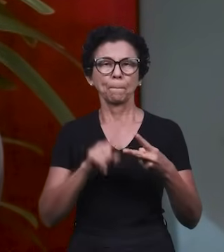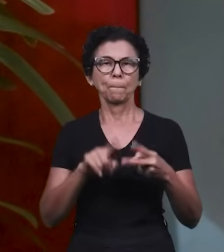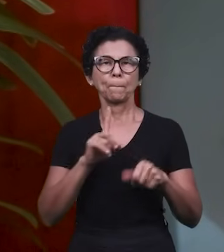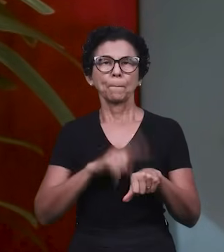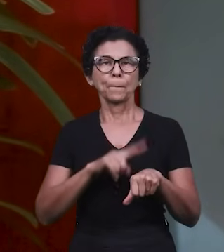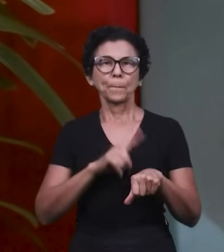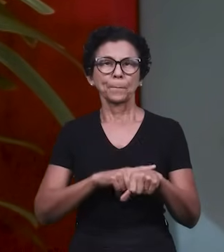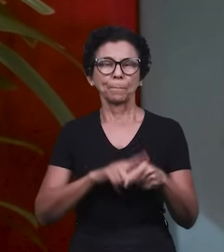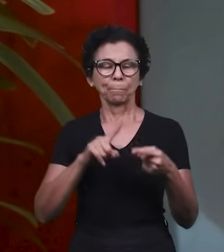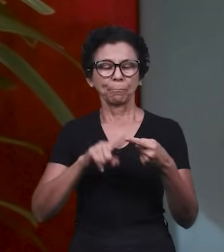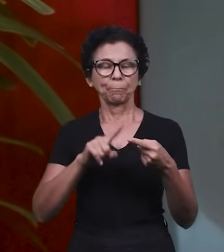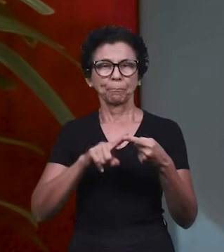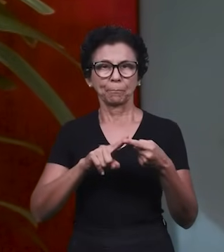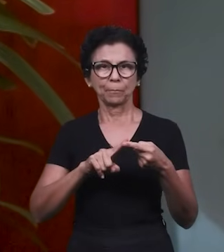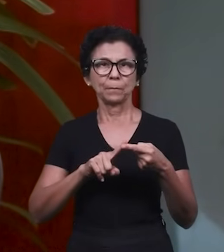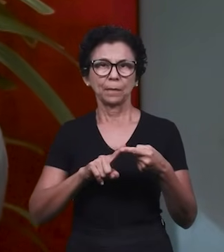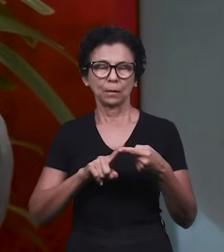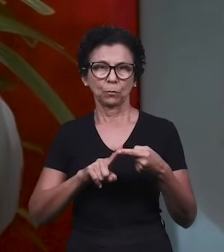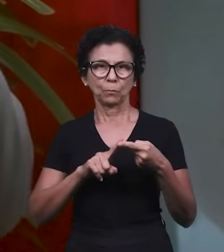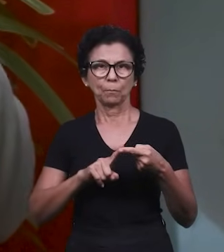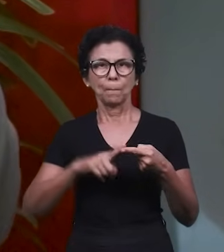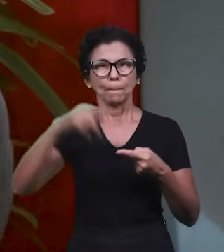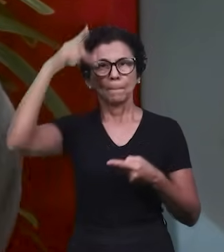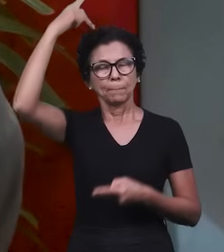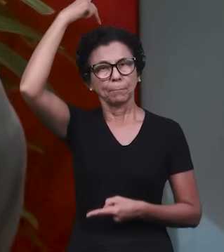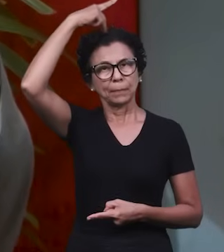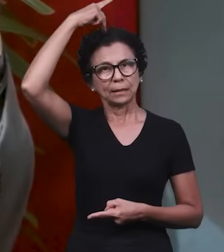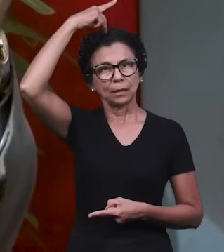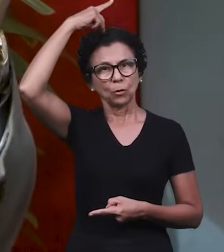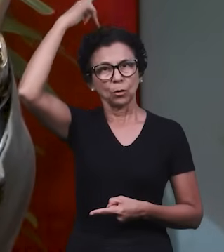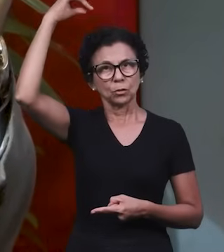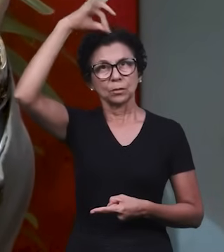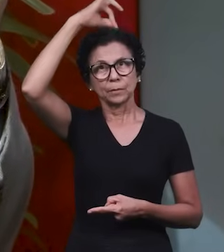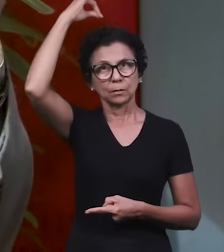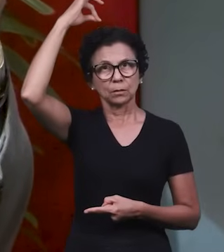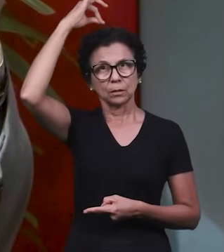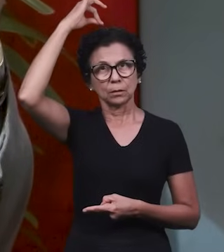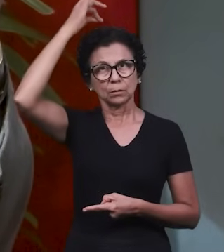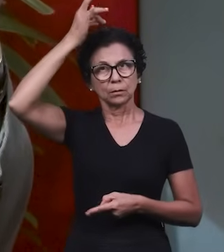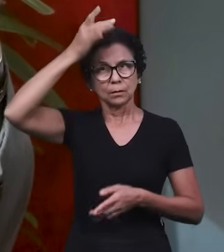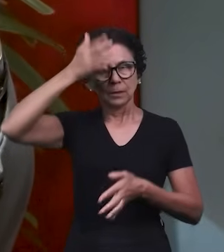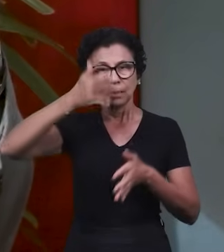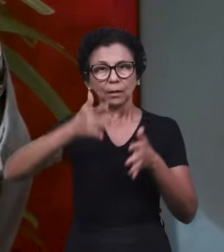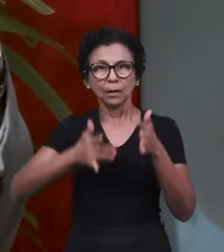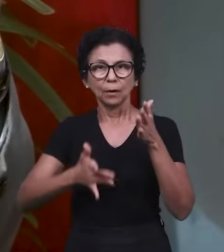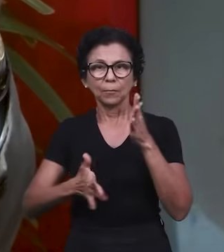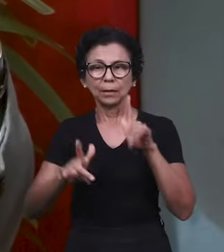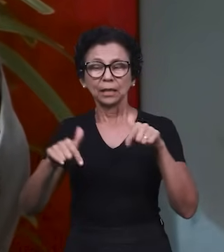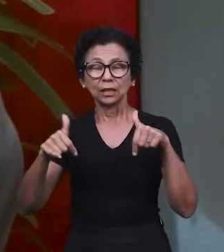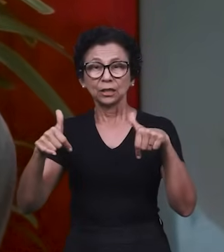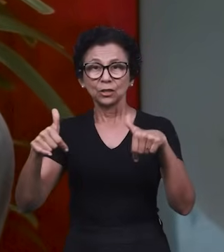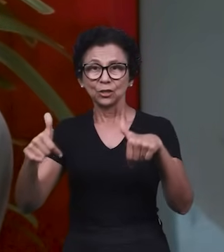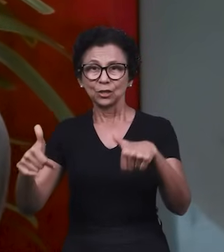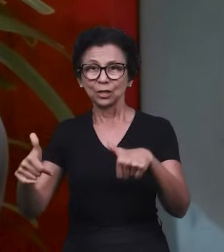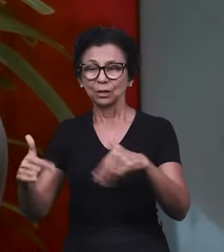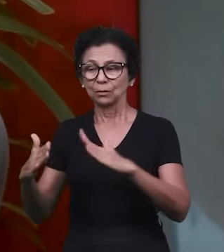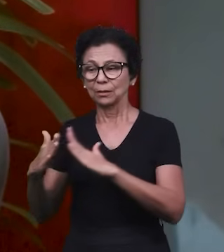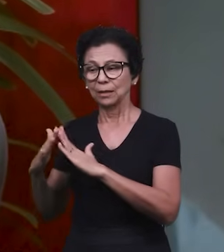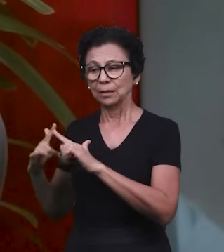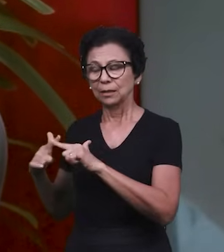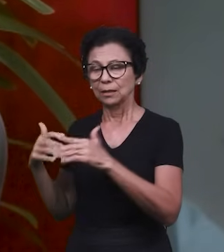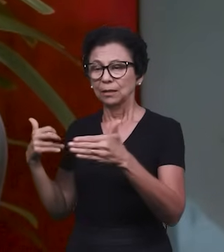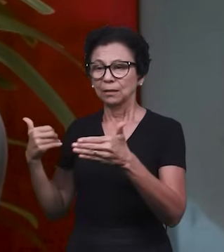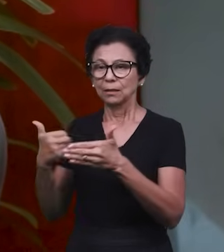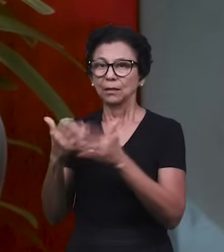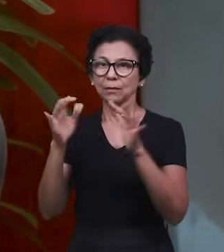O primeiro é o Pentecostes, ou seja, é o início da operação do Espírito Santo na vida da igreja até o final